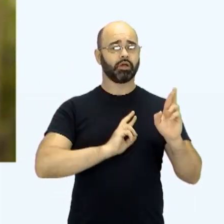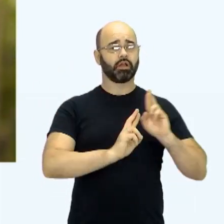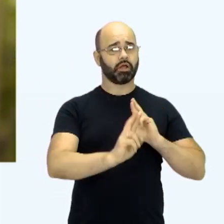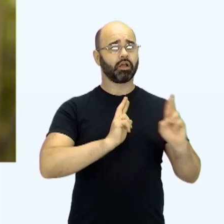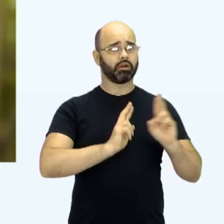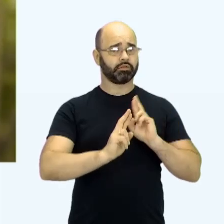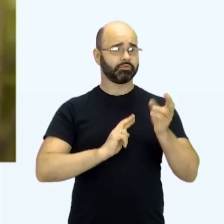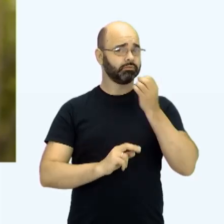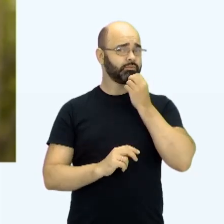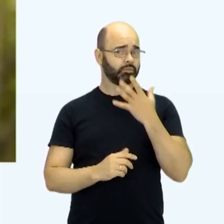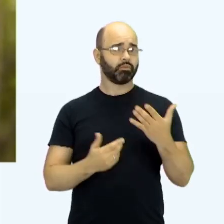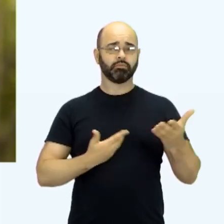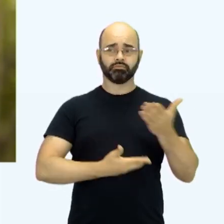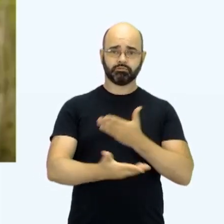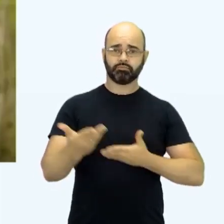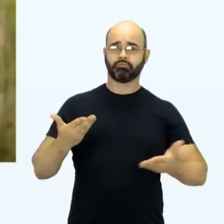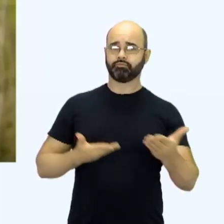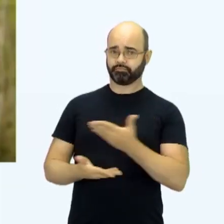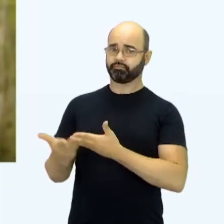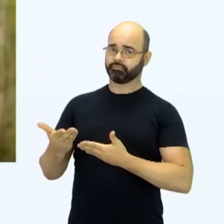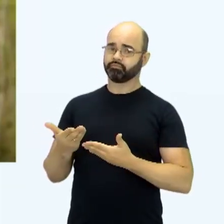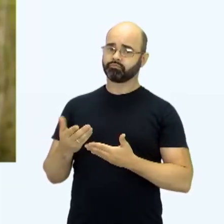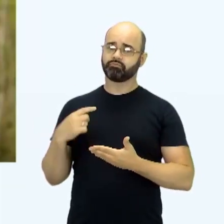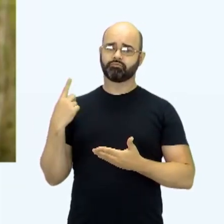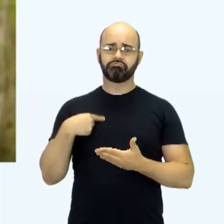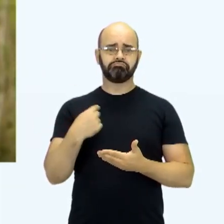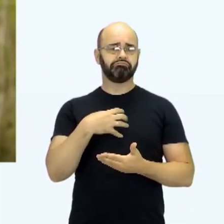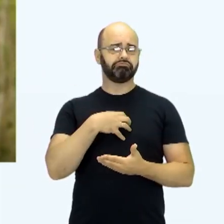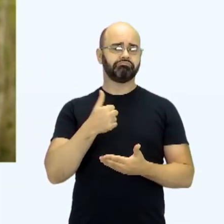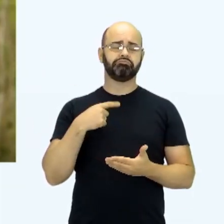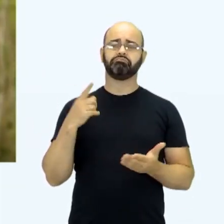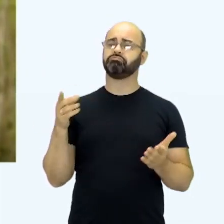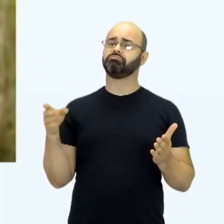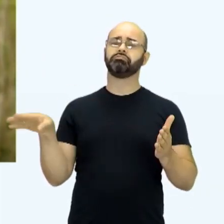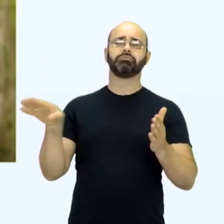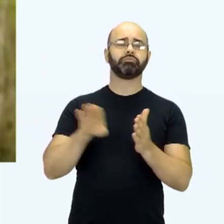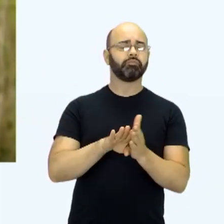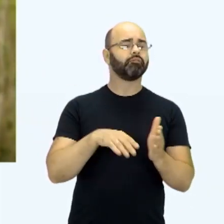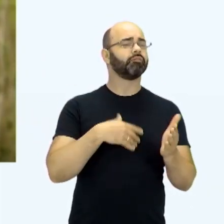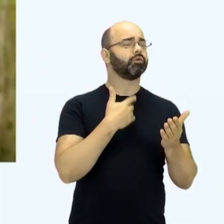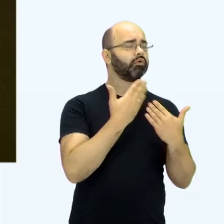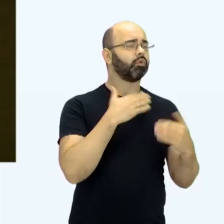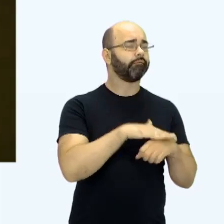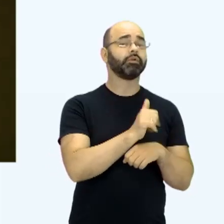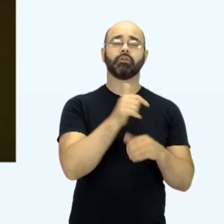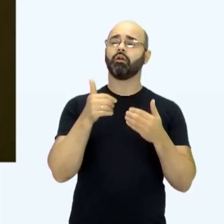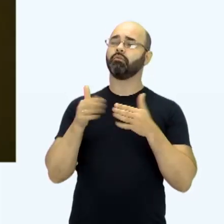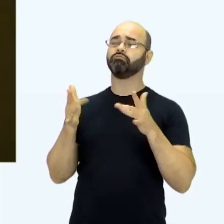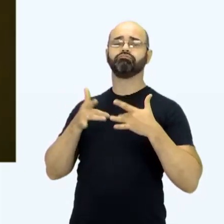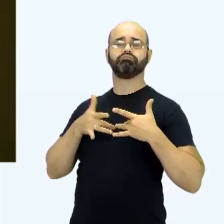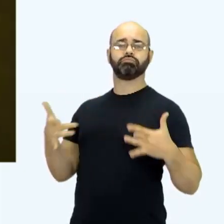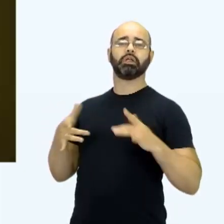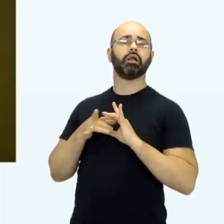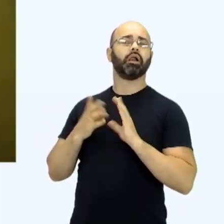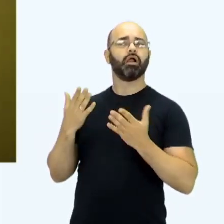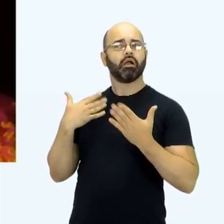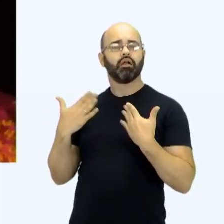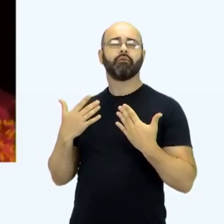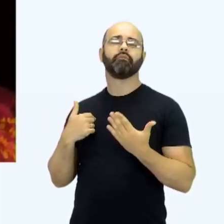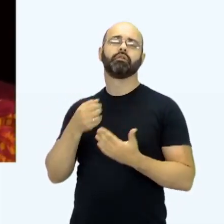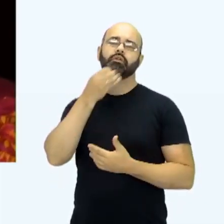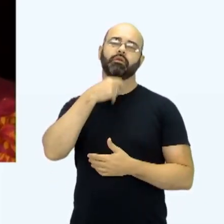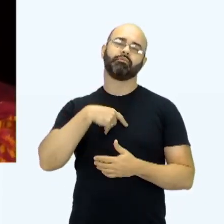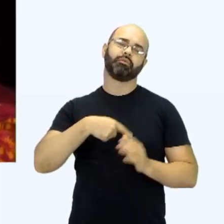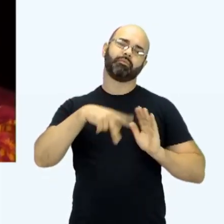é uma relação boa, né? Desde o começo a gente foi sempre bem recebido por eles, e não é à toa que o nosso programa de voluntário foi tão